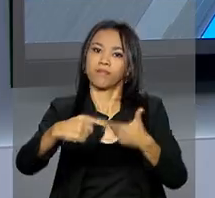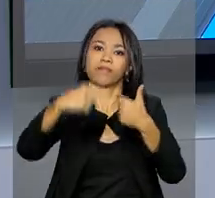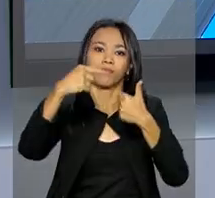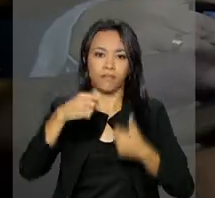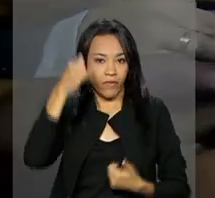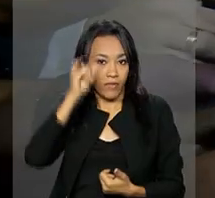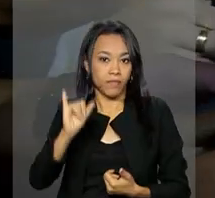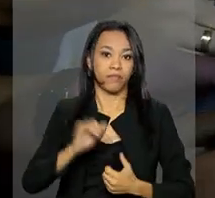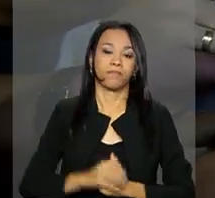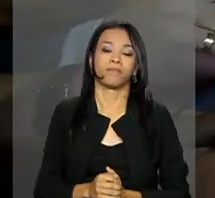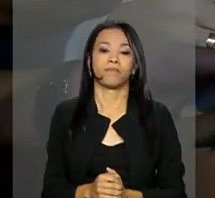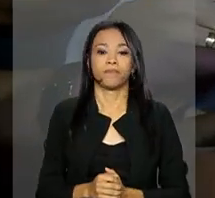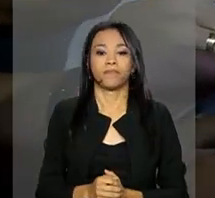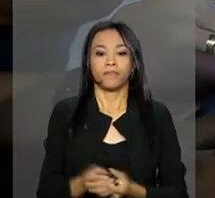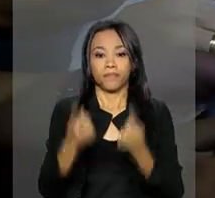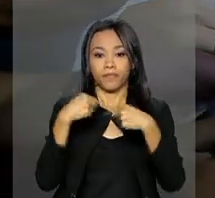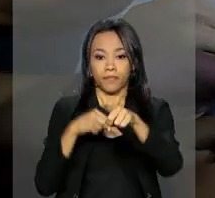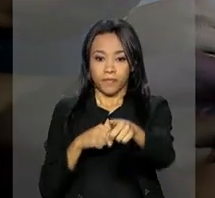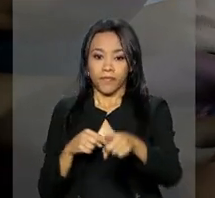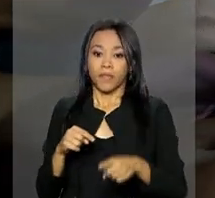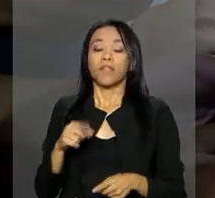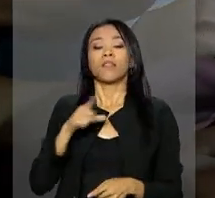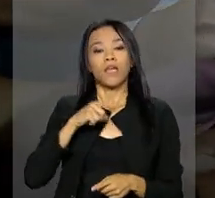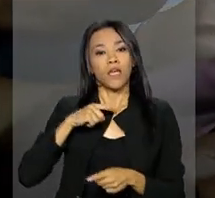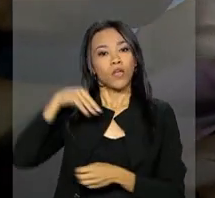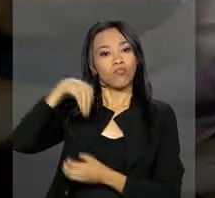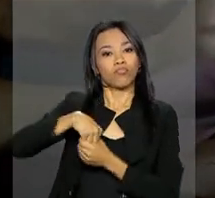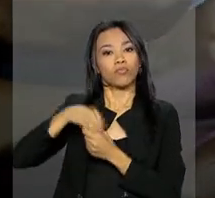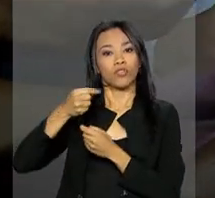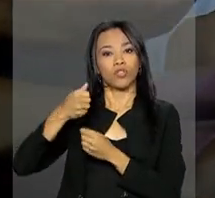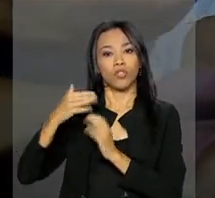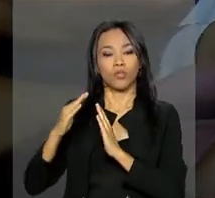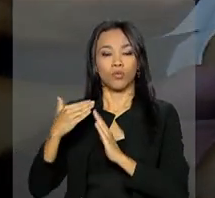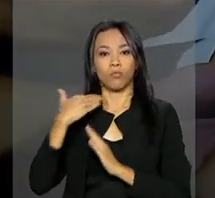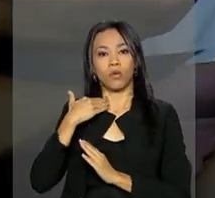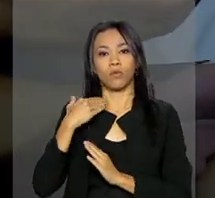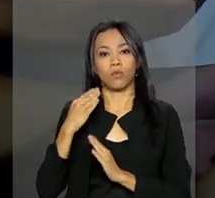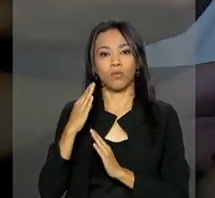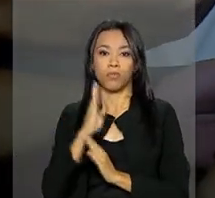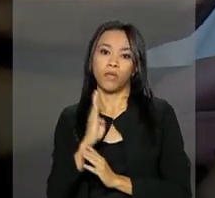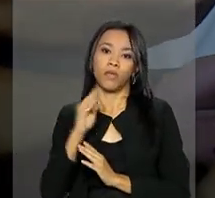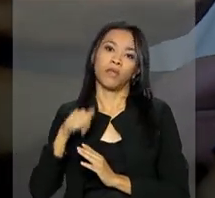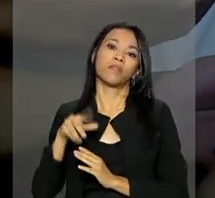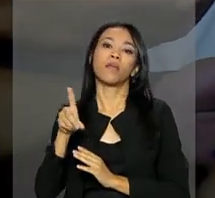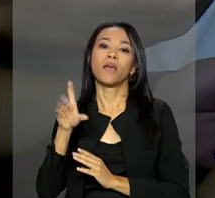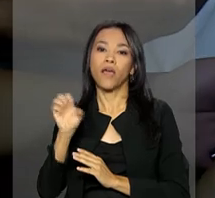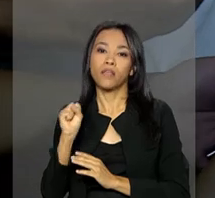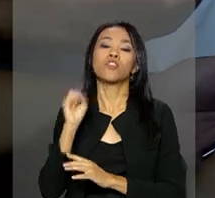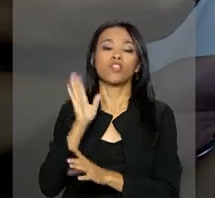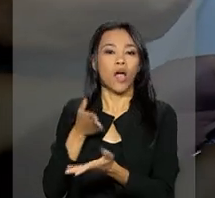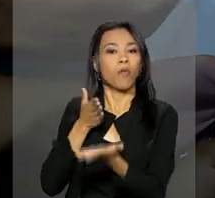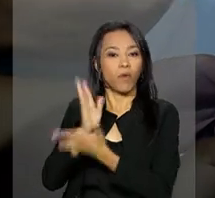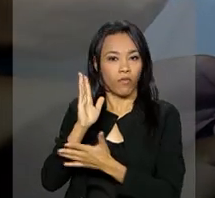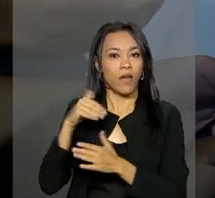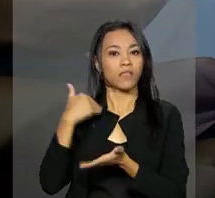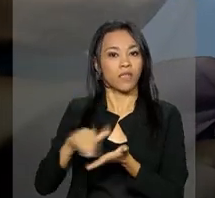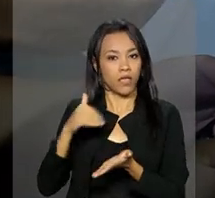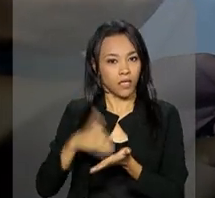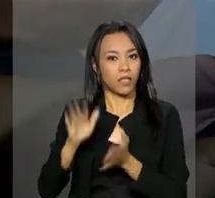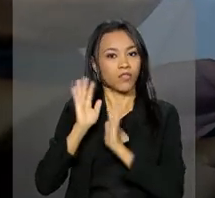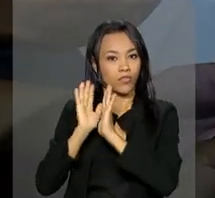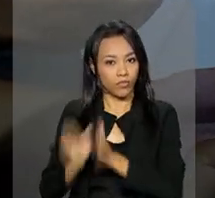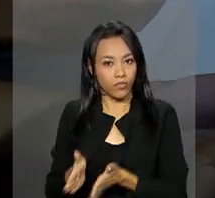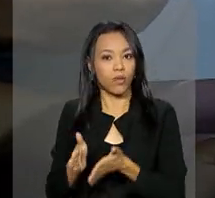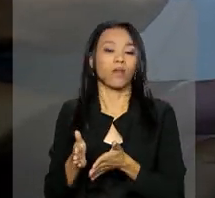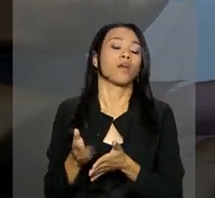Pernambuco que está lá no Banco Nacional de desenvolvimento econômico e social já aprovado pela Secretaria do Tesouro